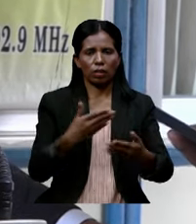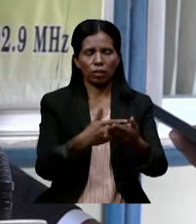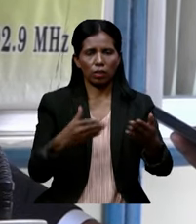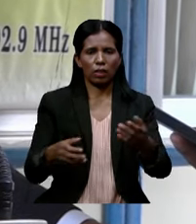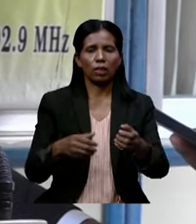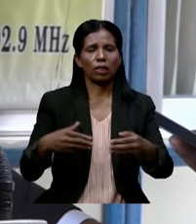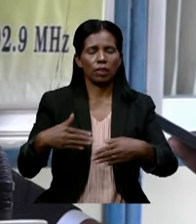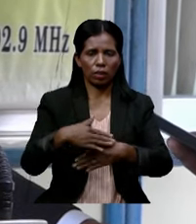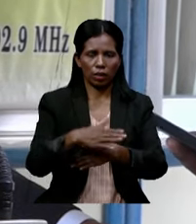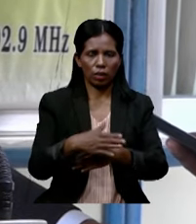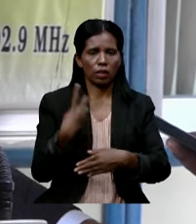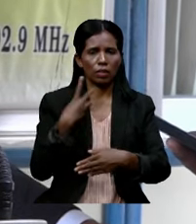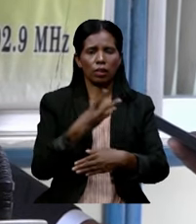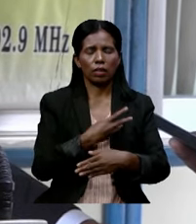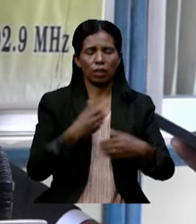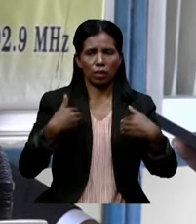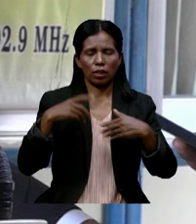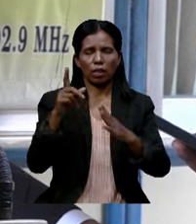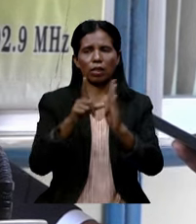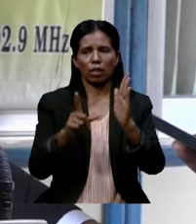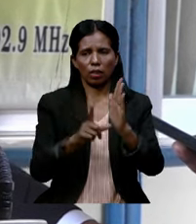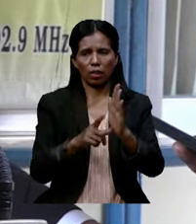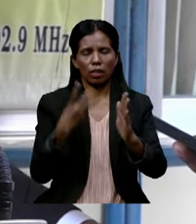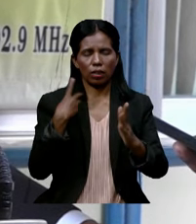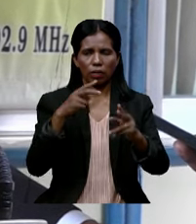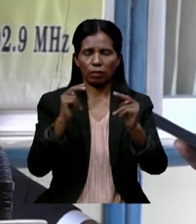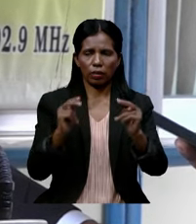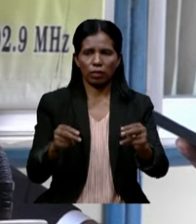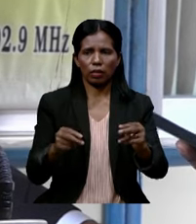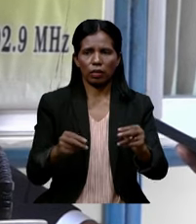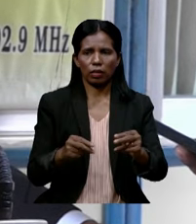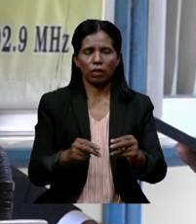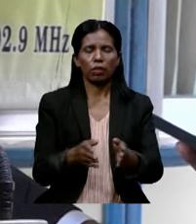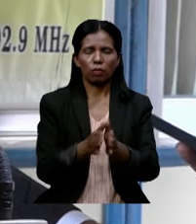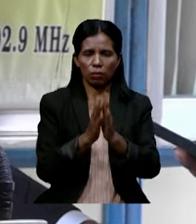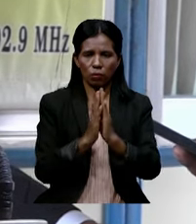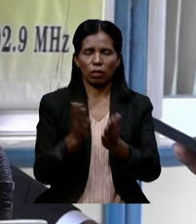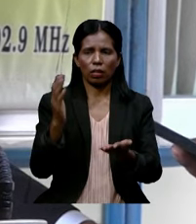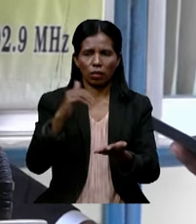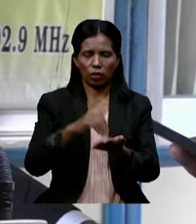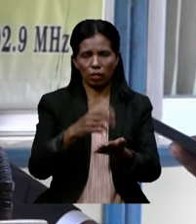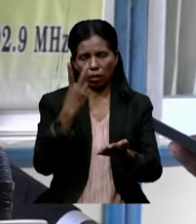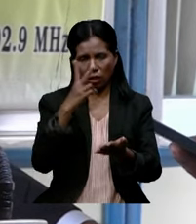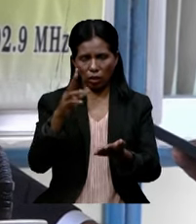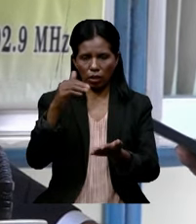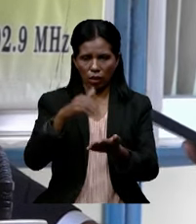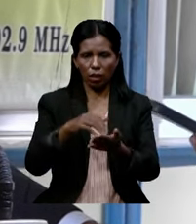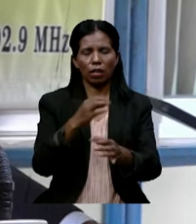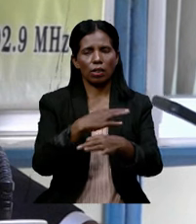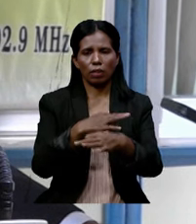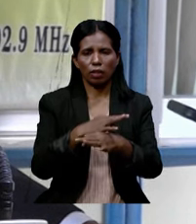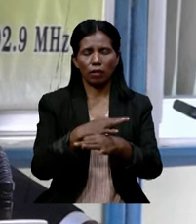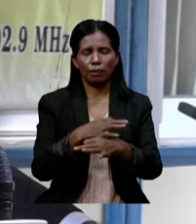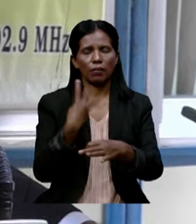neve ita ihe lei mai be ita precisa update ita precisa halo revisão hadia nomos